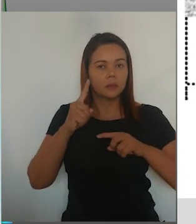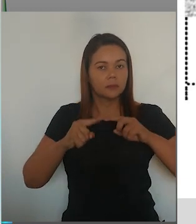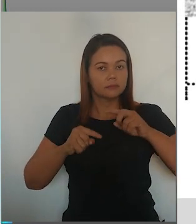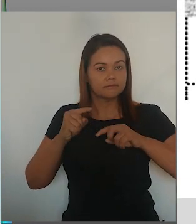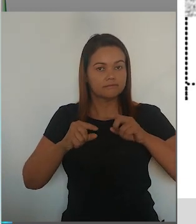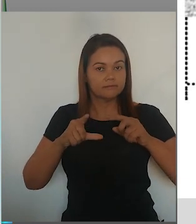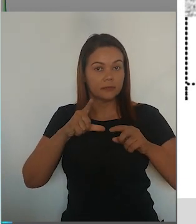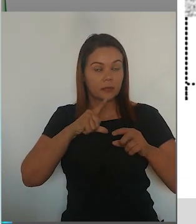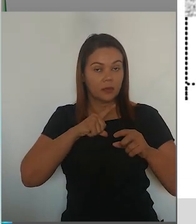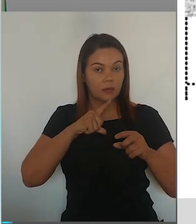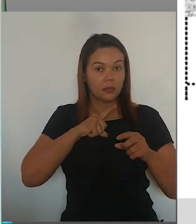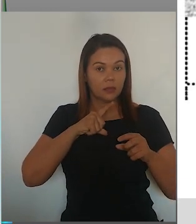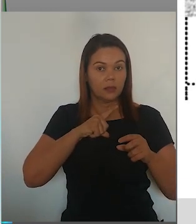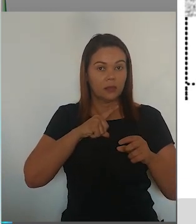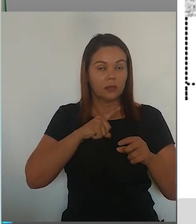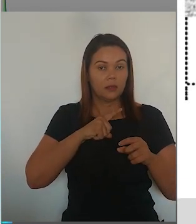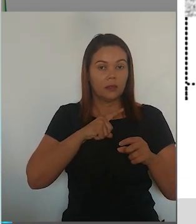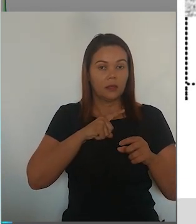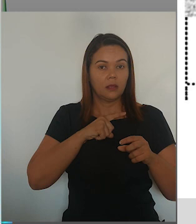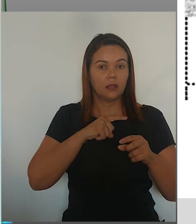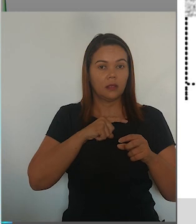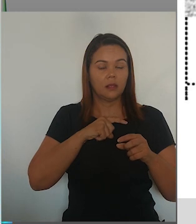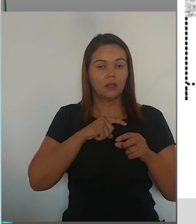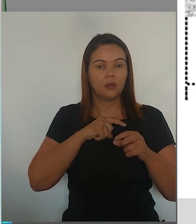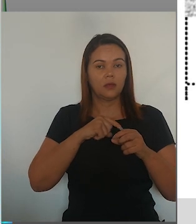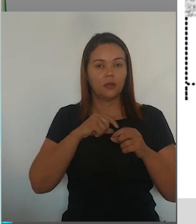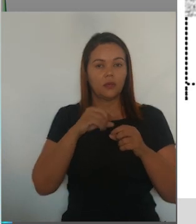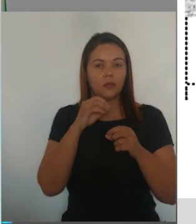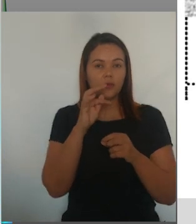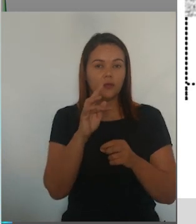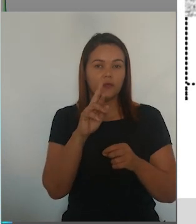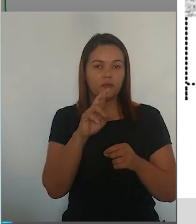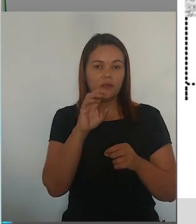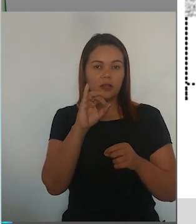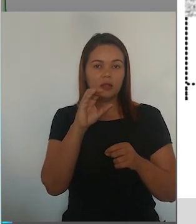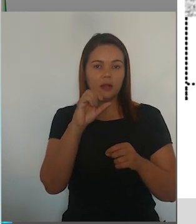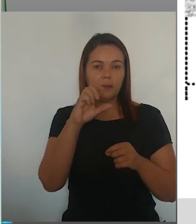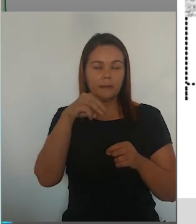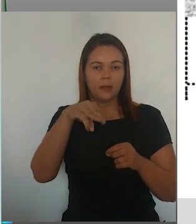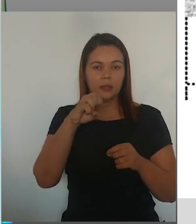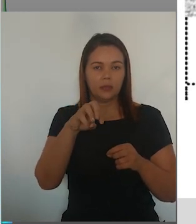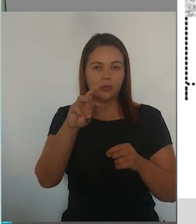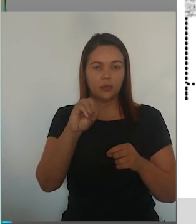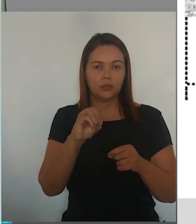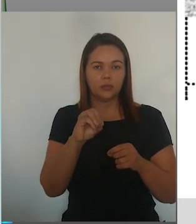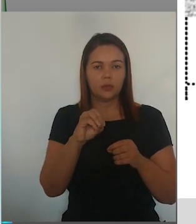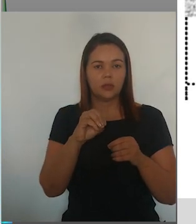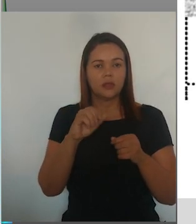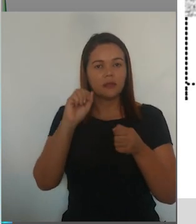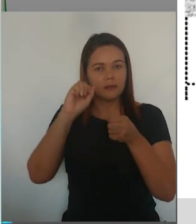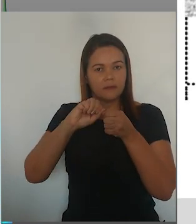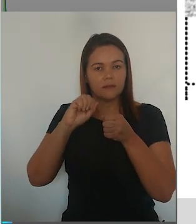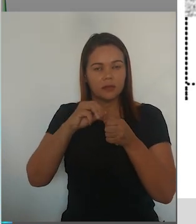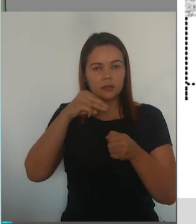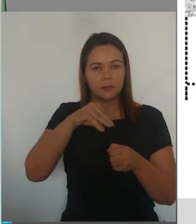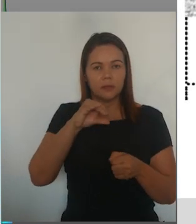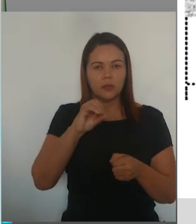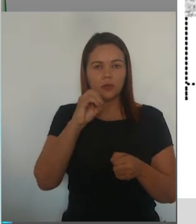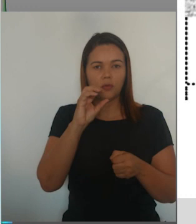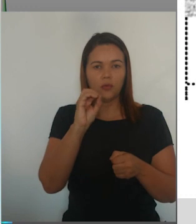observar os componentes e o arranjo dos miofilamentos de modo a formarem as miofibrilas.